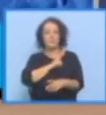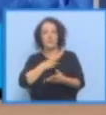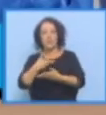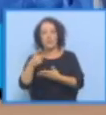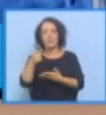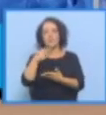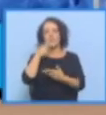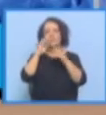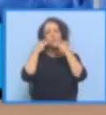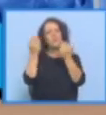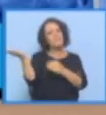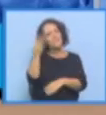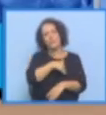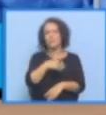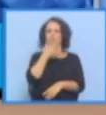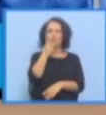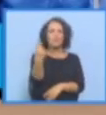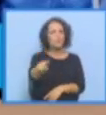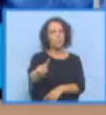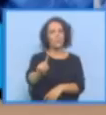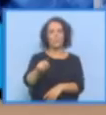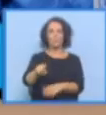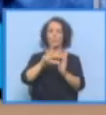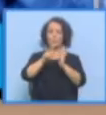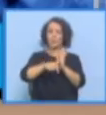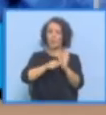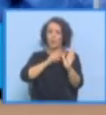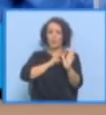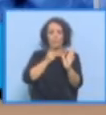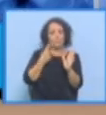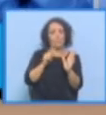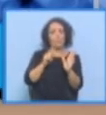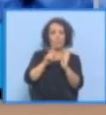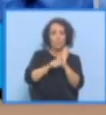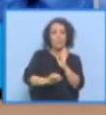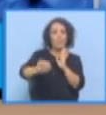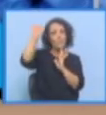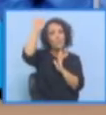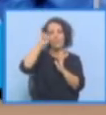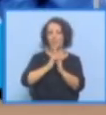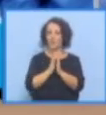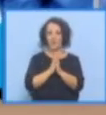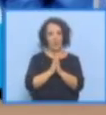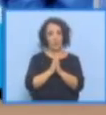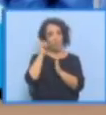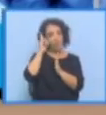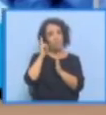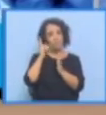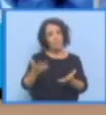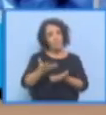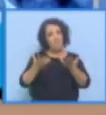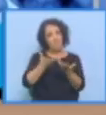vamos embora, vamos juntos, este projeto não é nosso, é de Deus e Ele conta contigo.